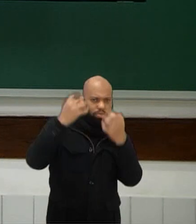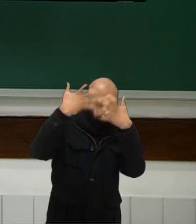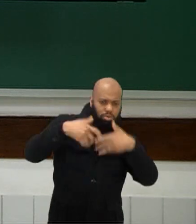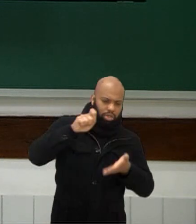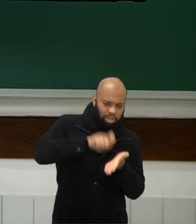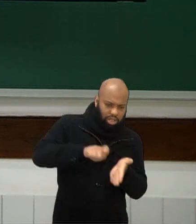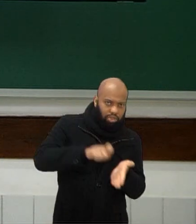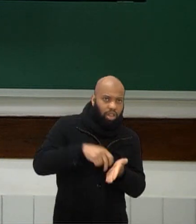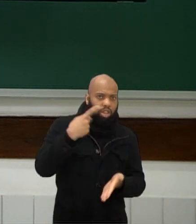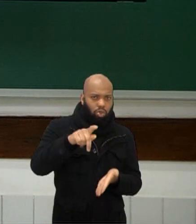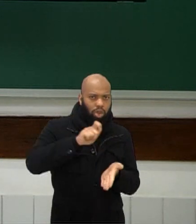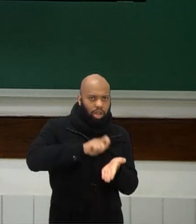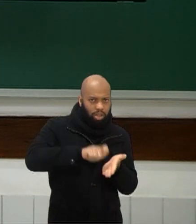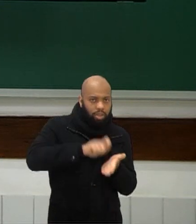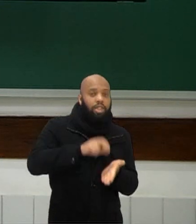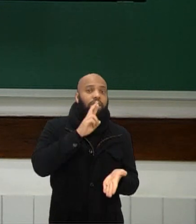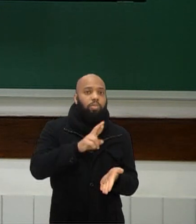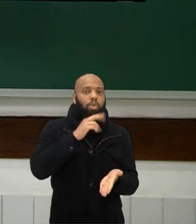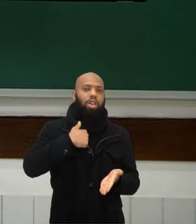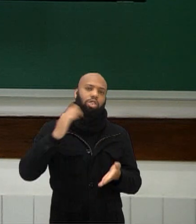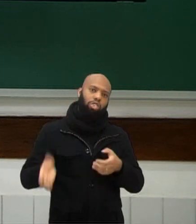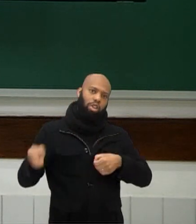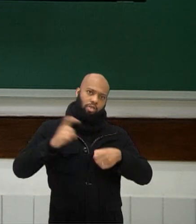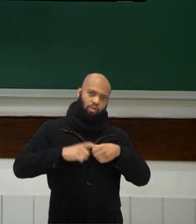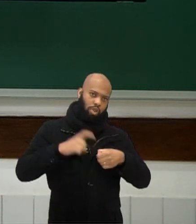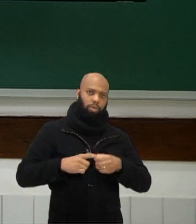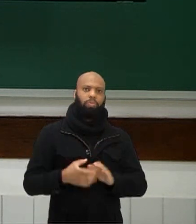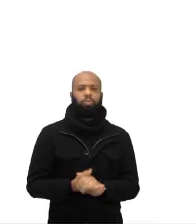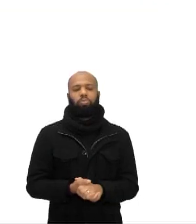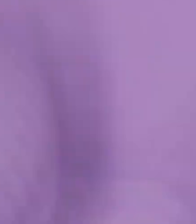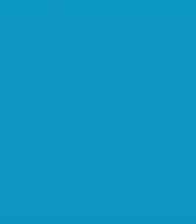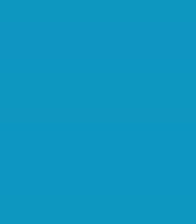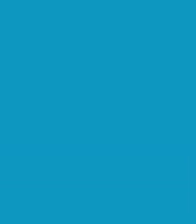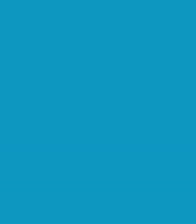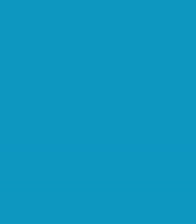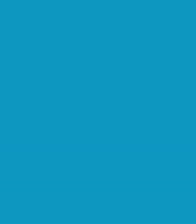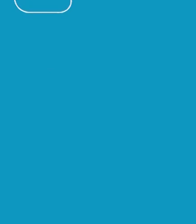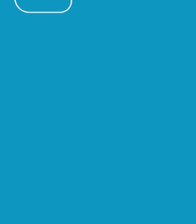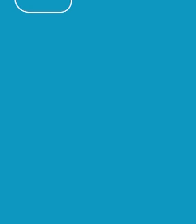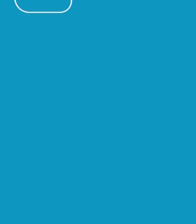refletir a esse respeito, responder aí no seu caderno e eu já volto.